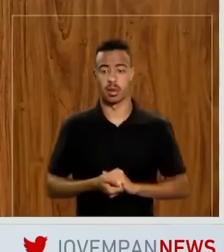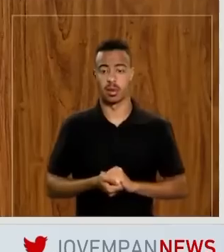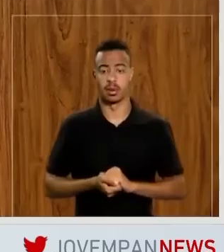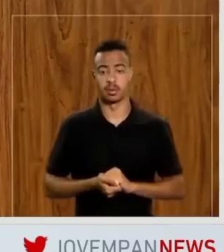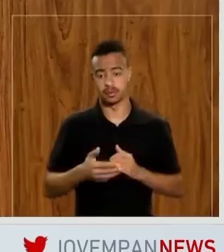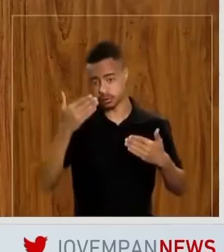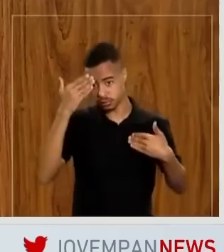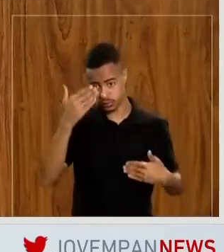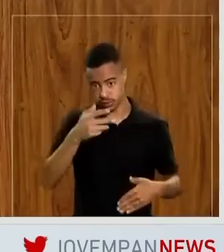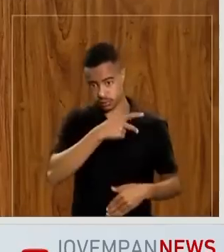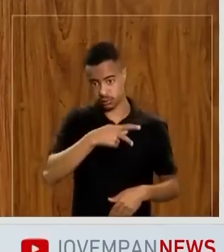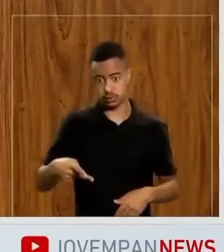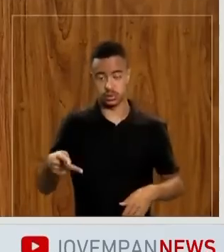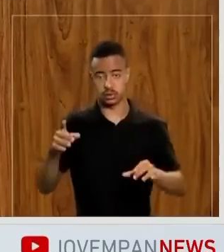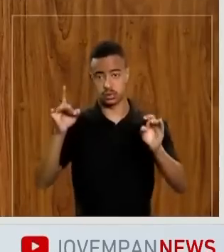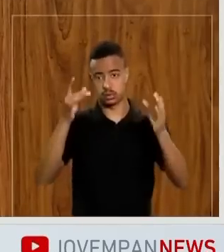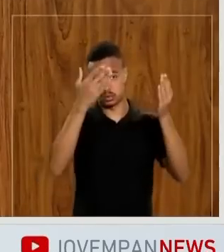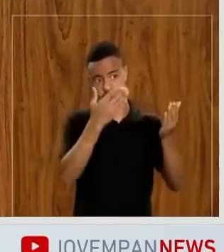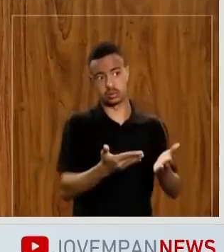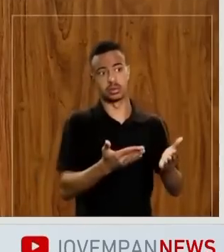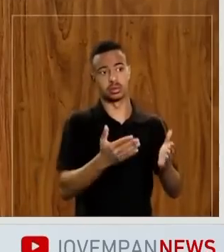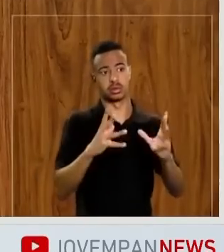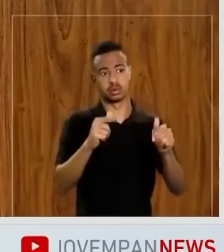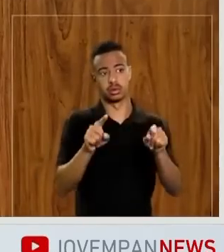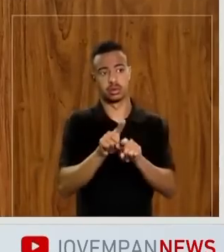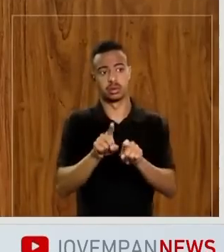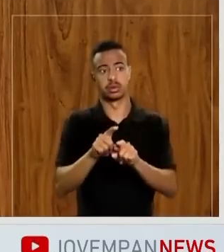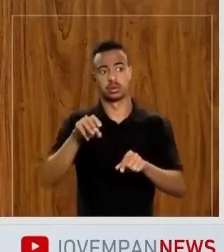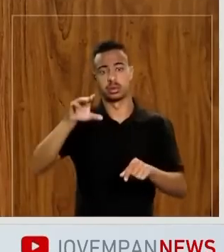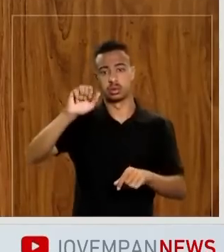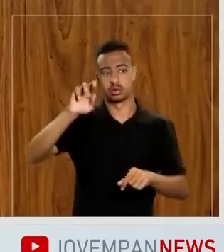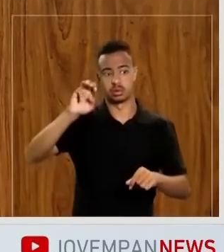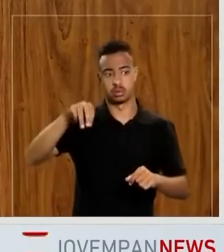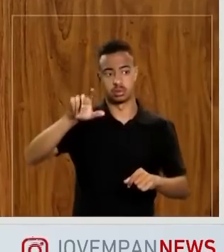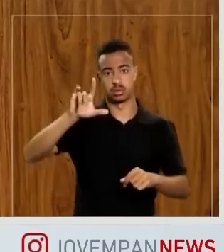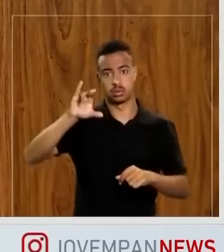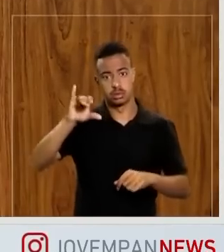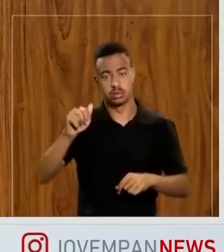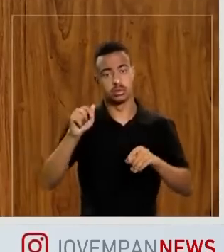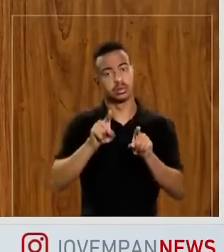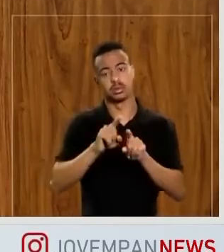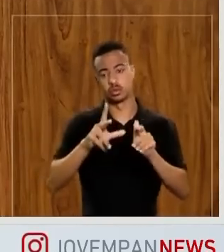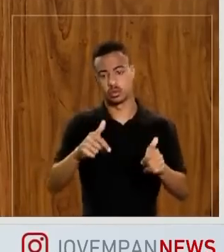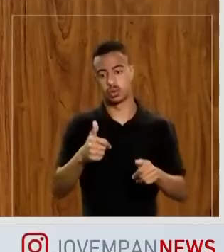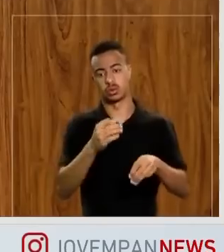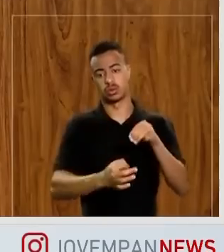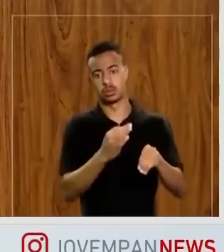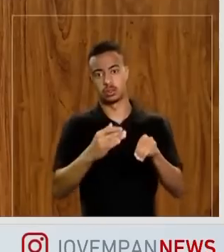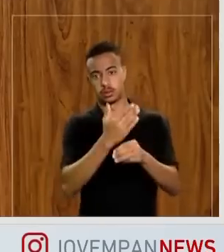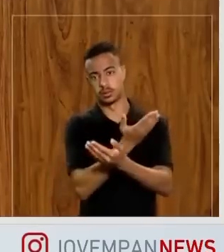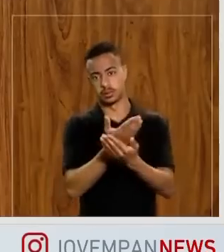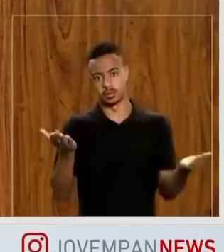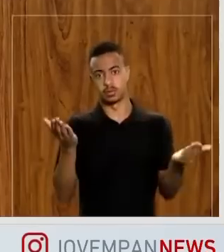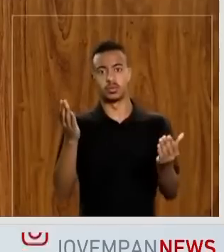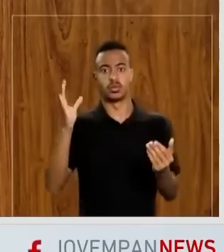termo que ele gosta, inocentar por incompetência de foro. Agora, uma hora vale, outra hora não vale. E nós aqui criticamos,